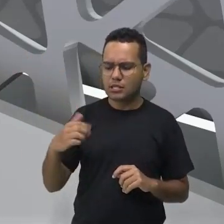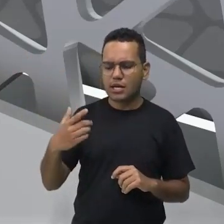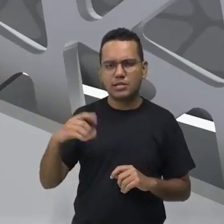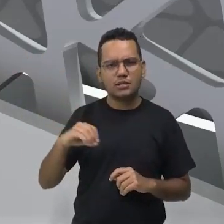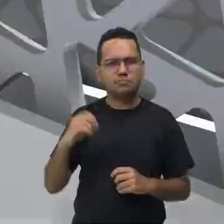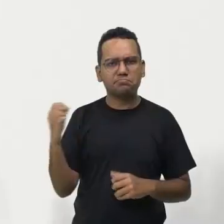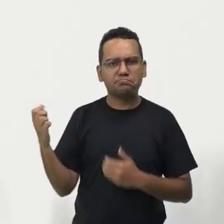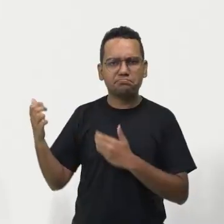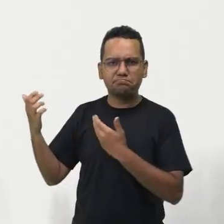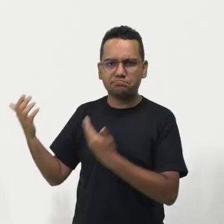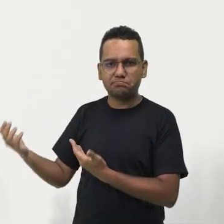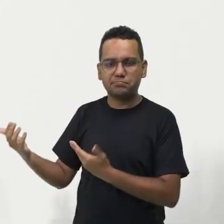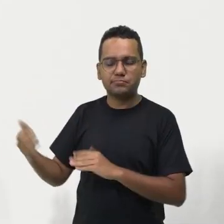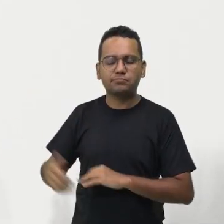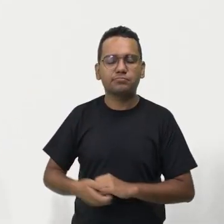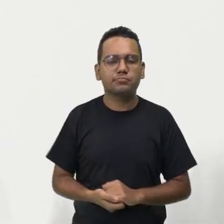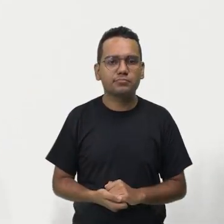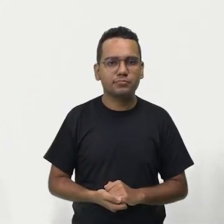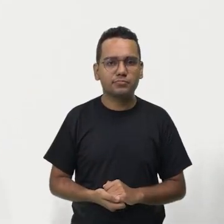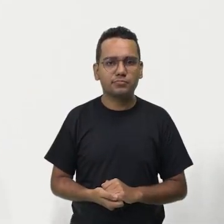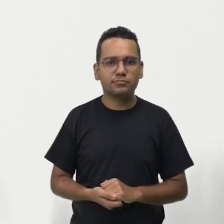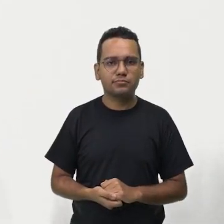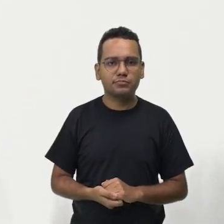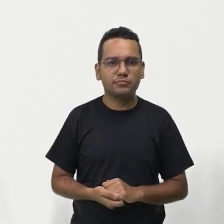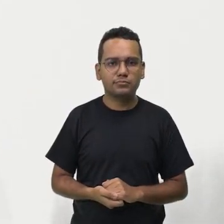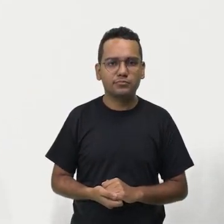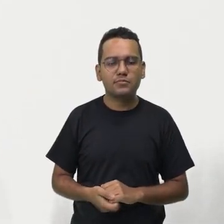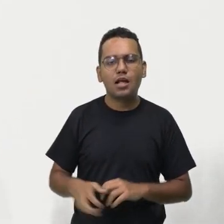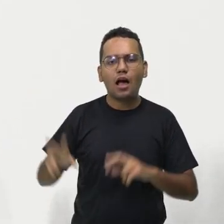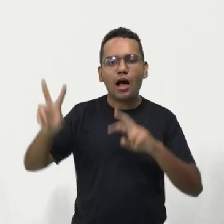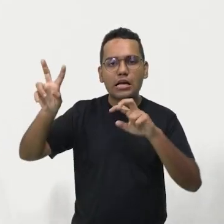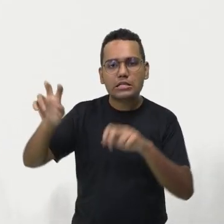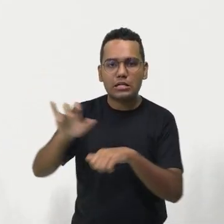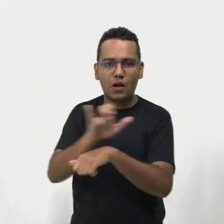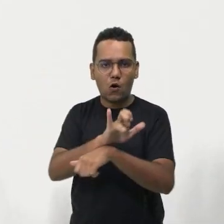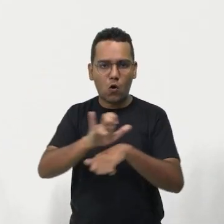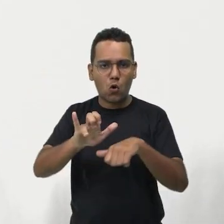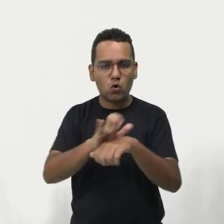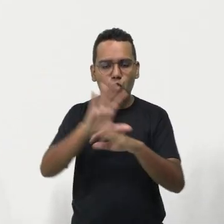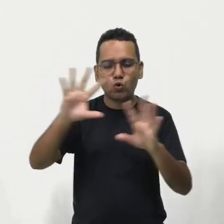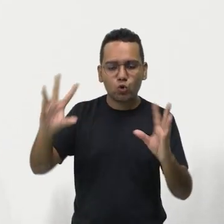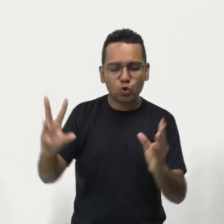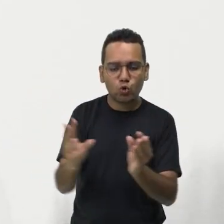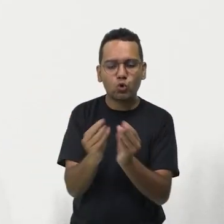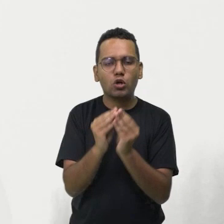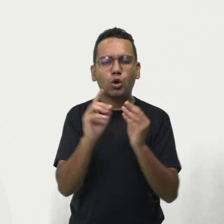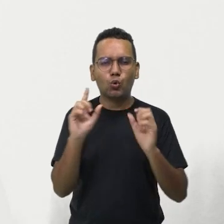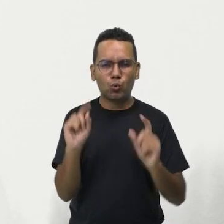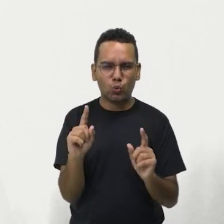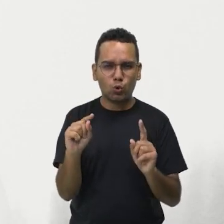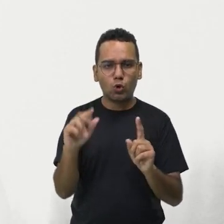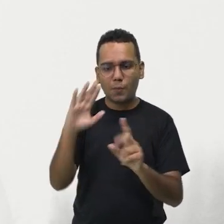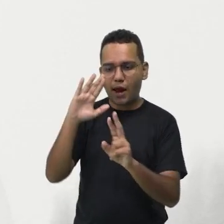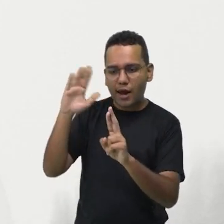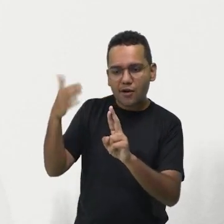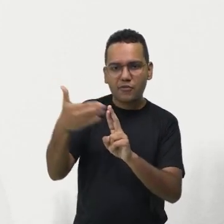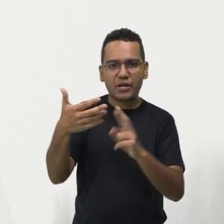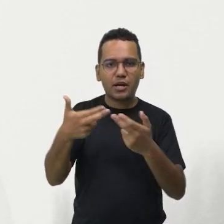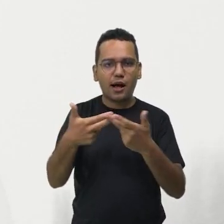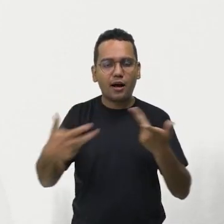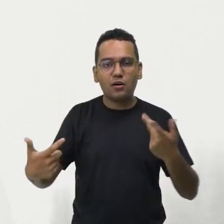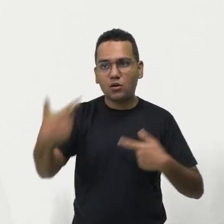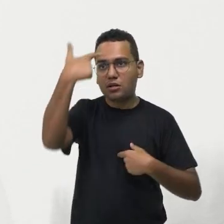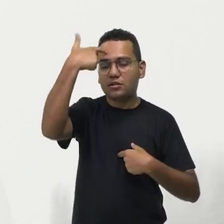é a citação? Colocando aí para vocês, olha só. A citação é o recurso utilizado no resumo para fazer